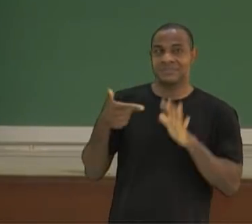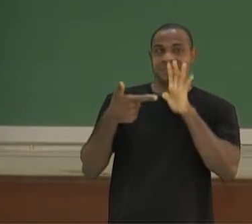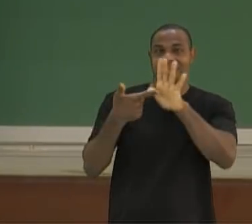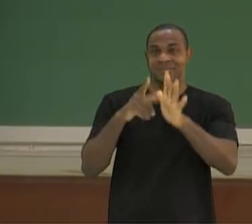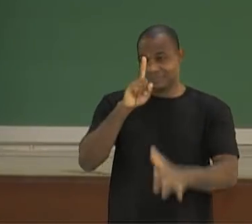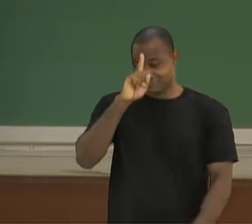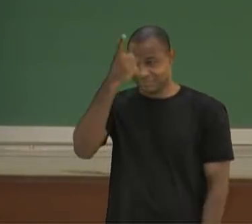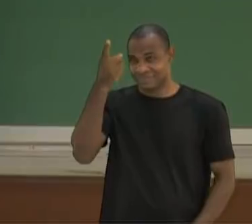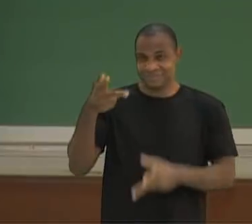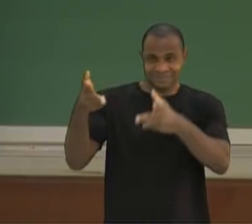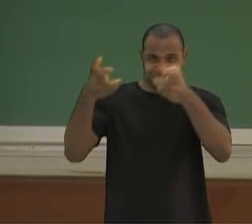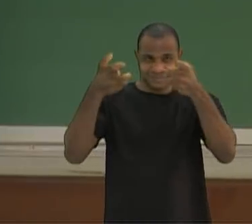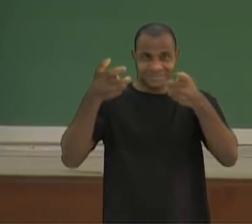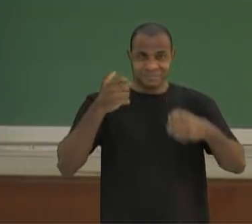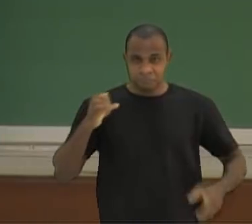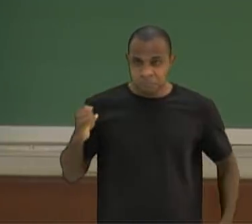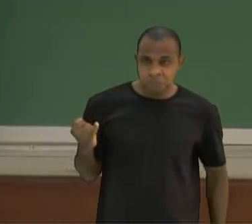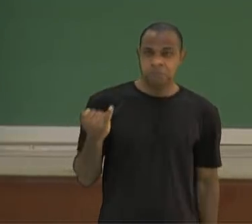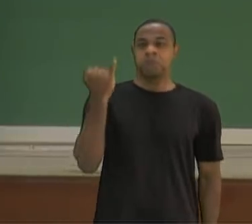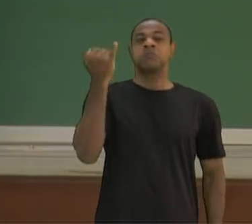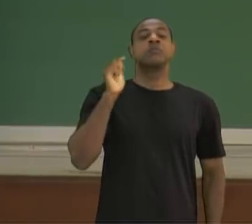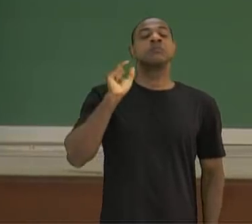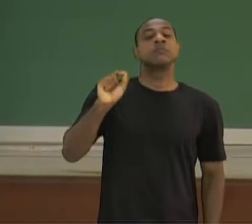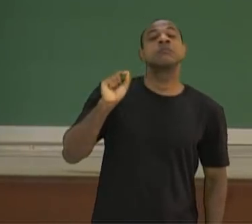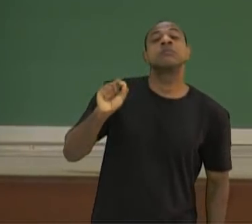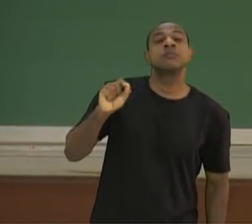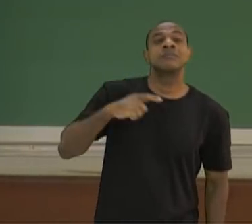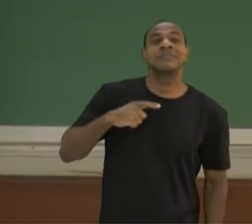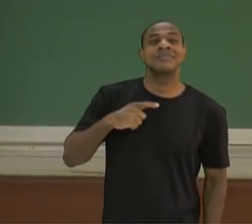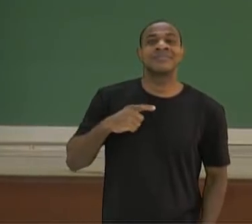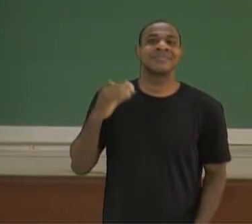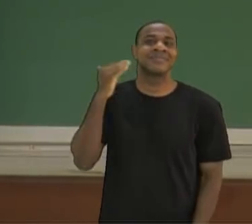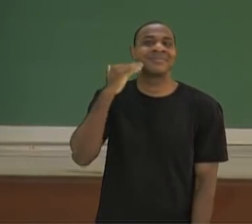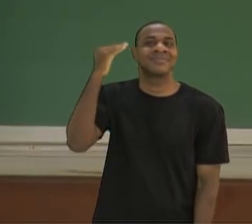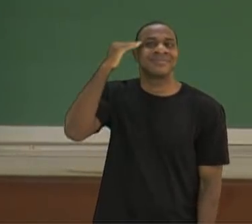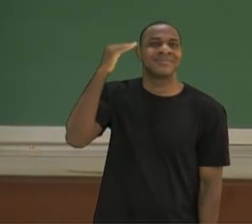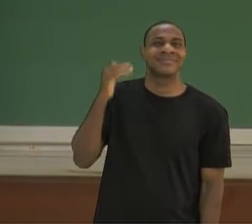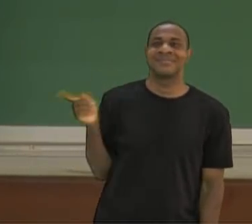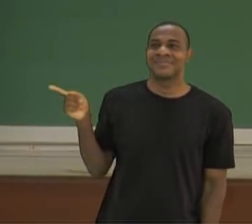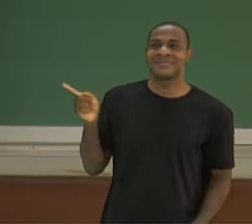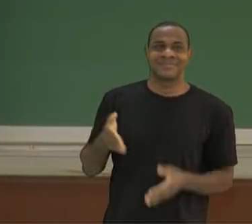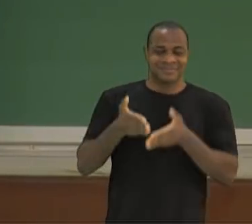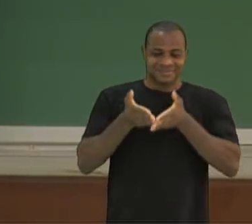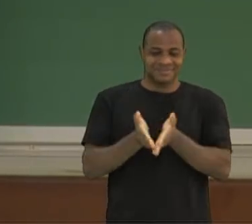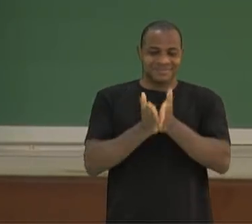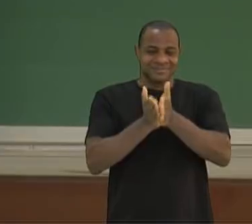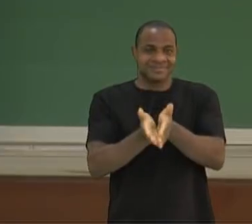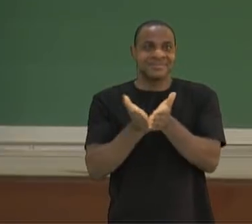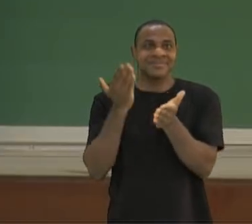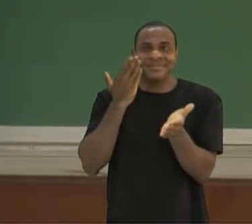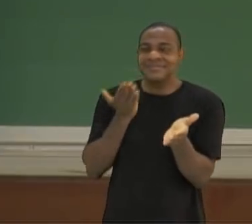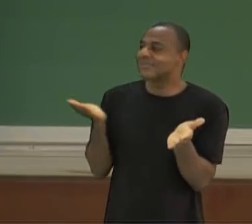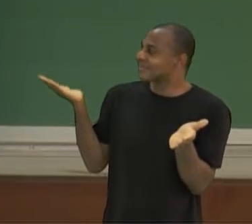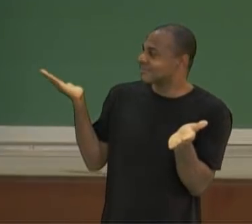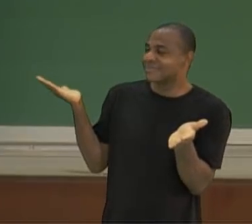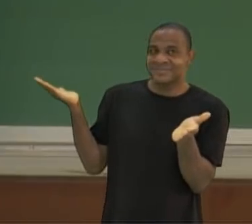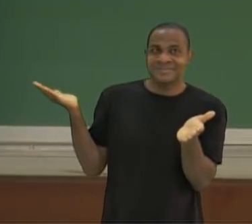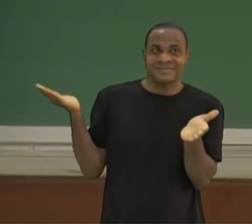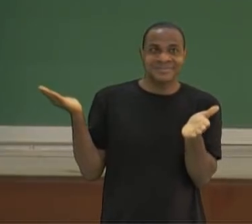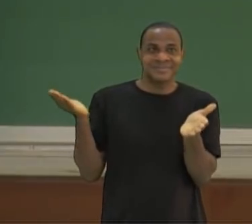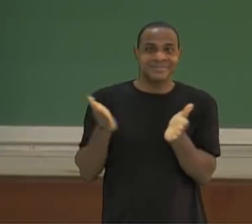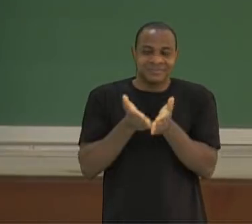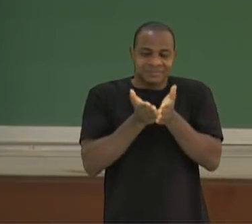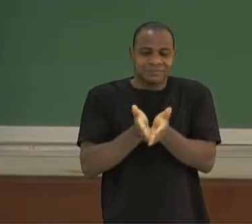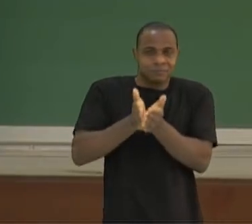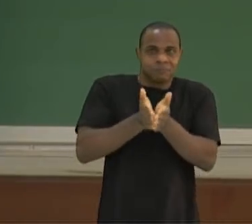essa ideia de importância, né? Porto de Santos, que é um dos principais, se não o principal porto do Brasil,